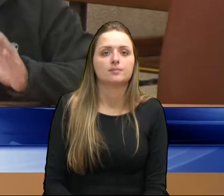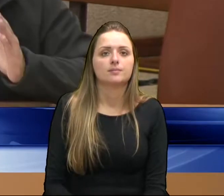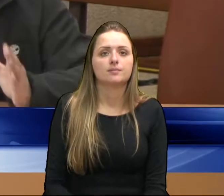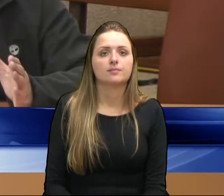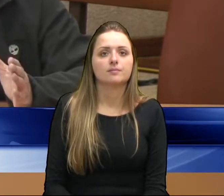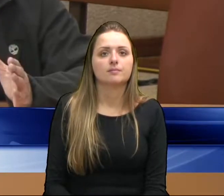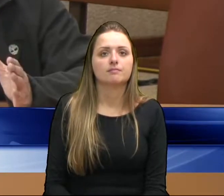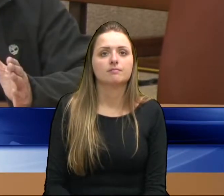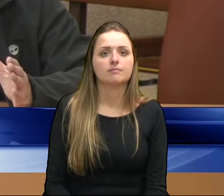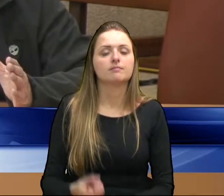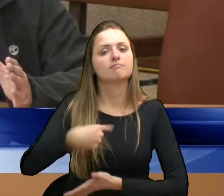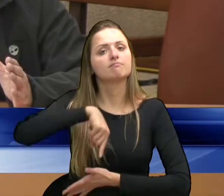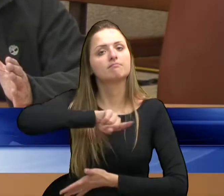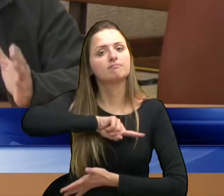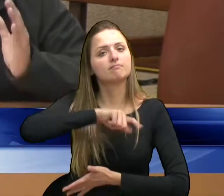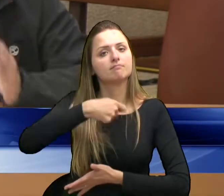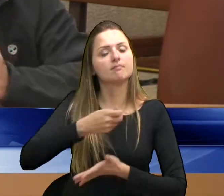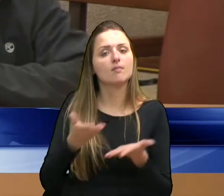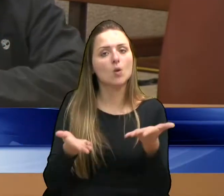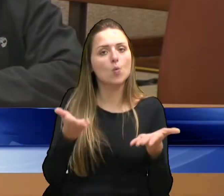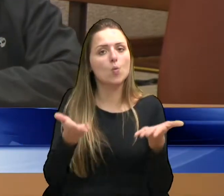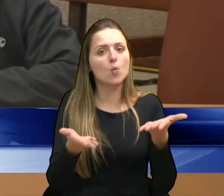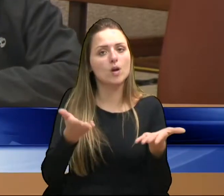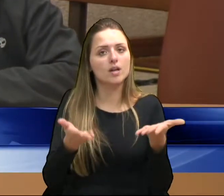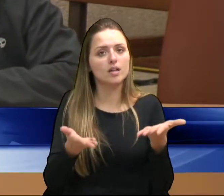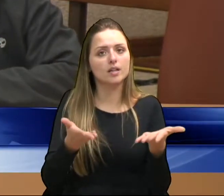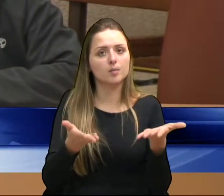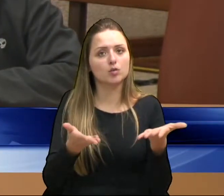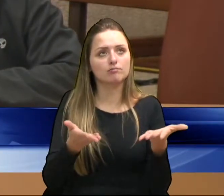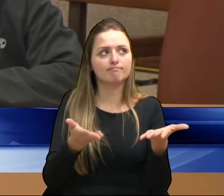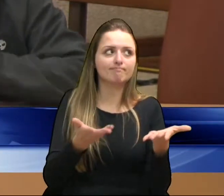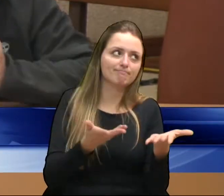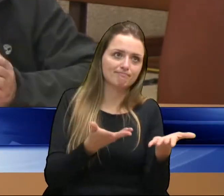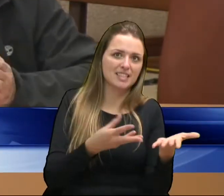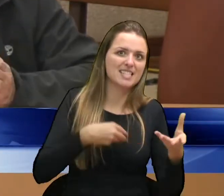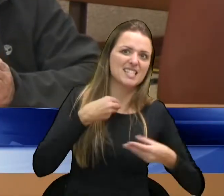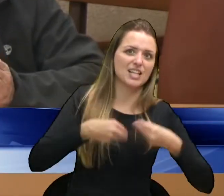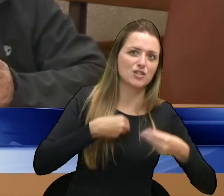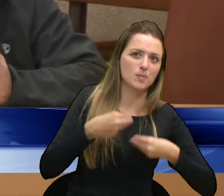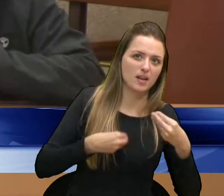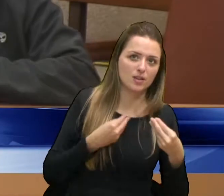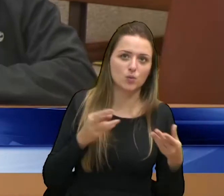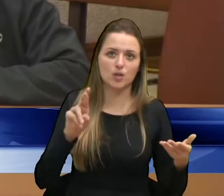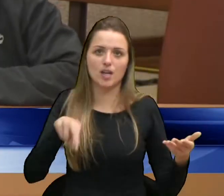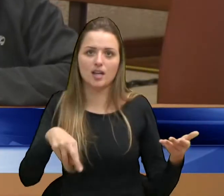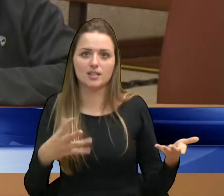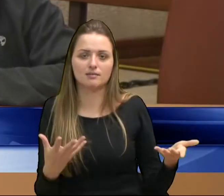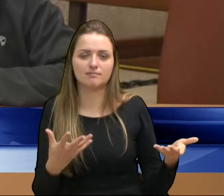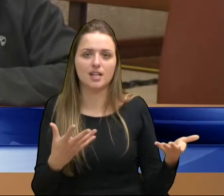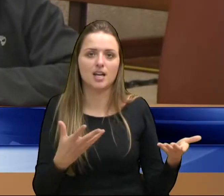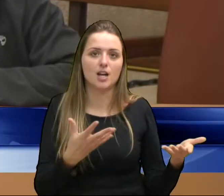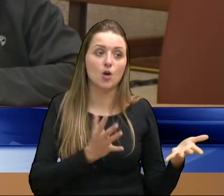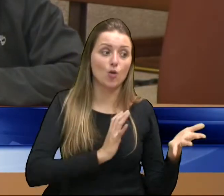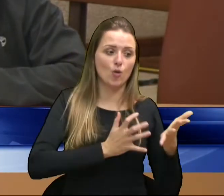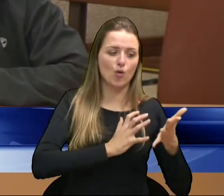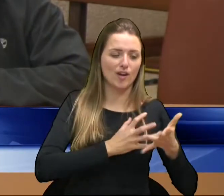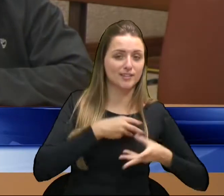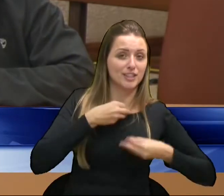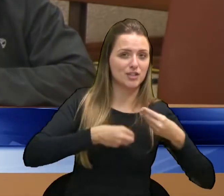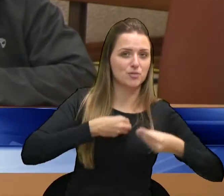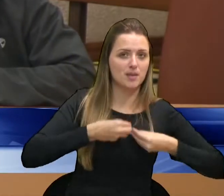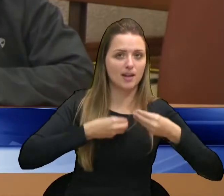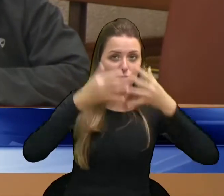a gente tem que conseguir equilibrar paixão e razão, né? O coração e o cérebro. Seria bom